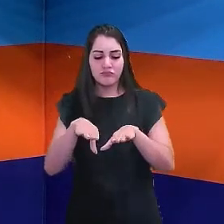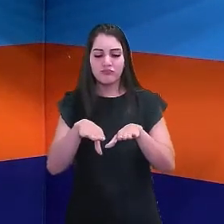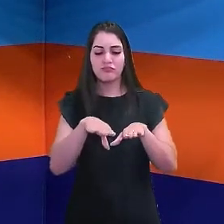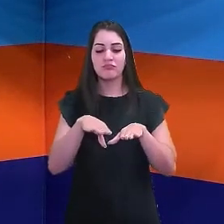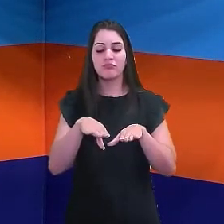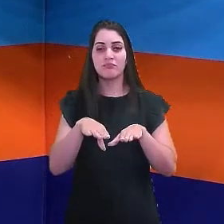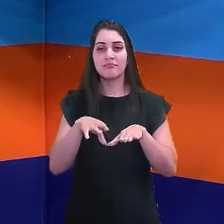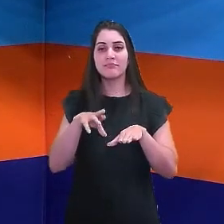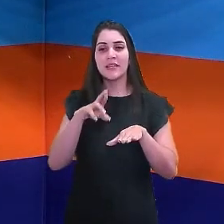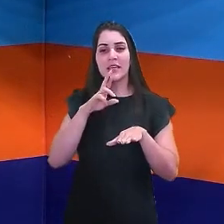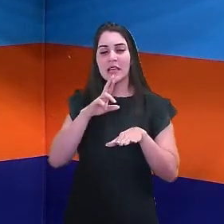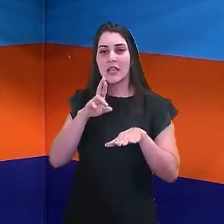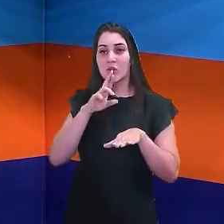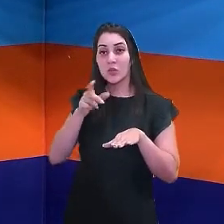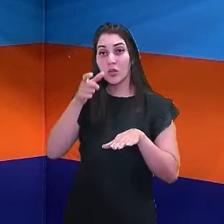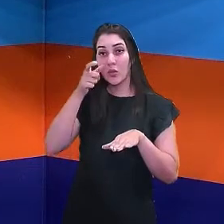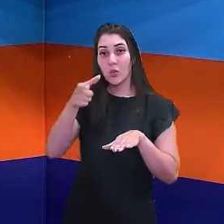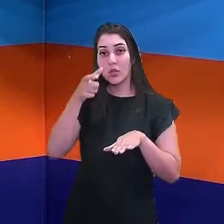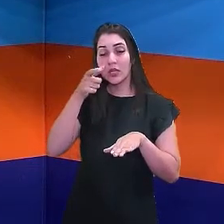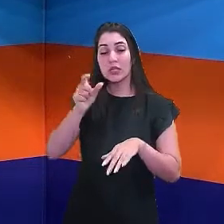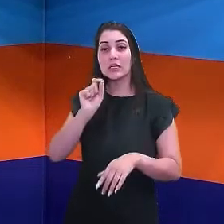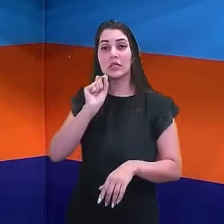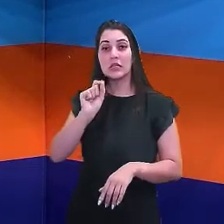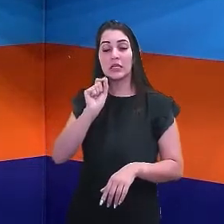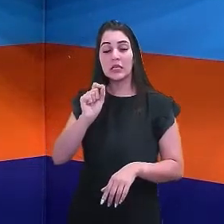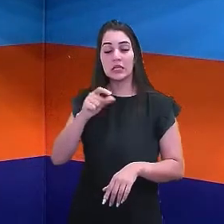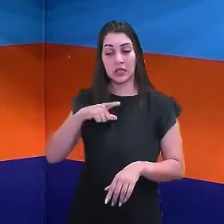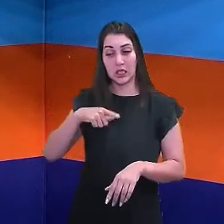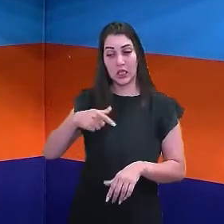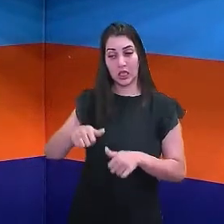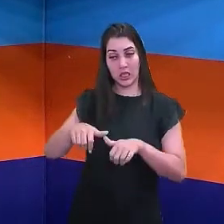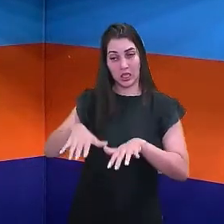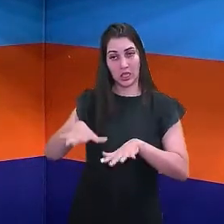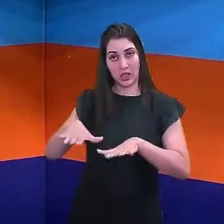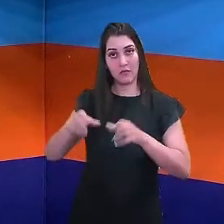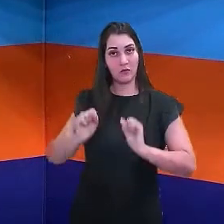responder aos interesses de quem estava no poder.